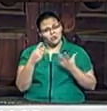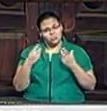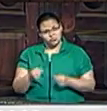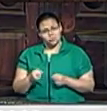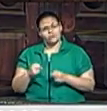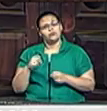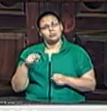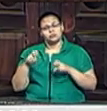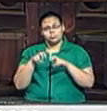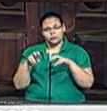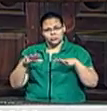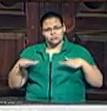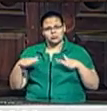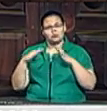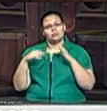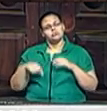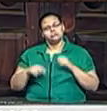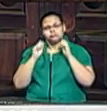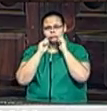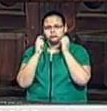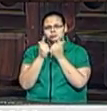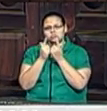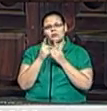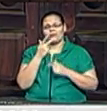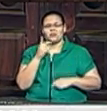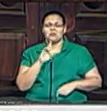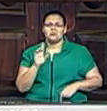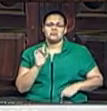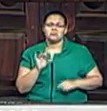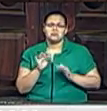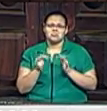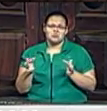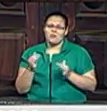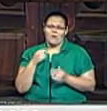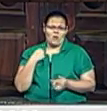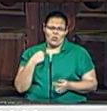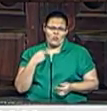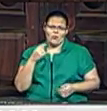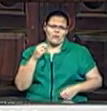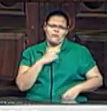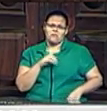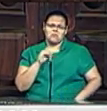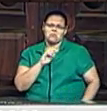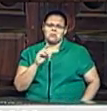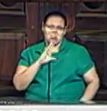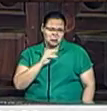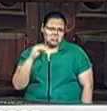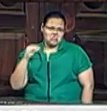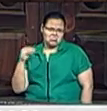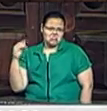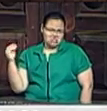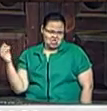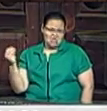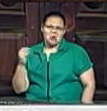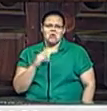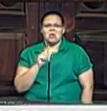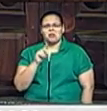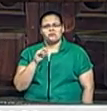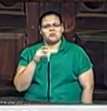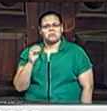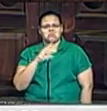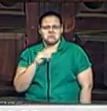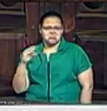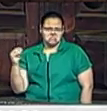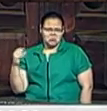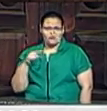plenário desta casa, dizer simplesmente o seguinte: não vou mais pagar, vou postergar. Ora, governador, se